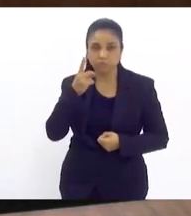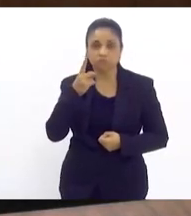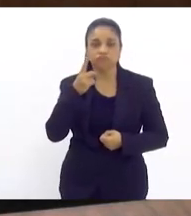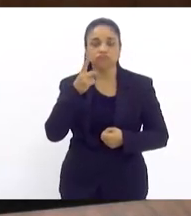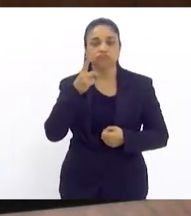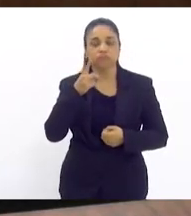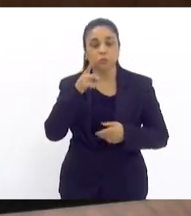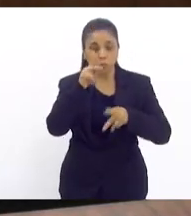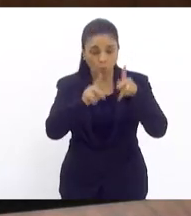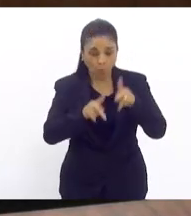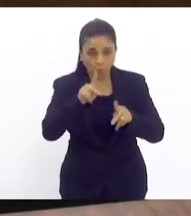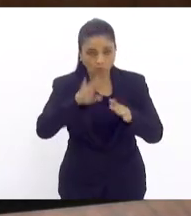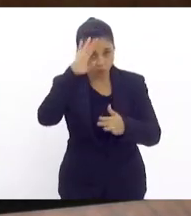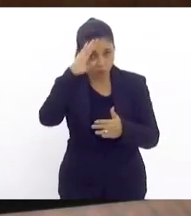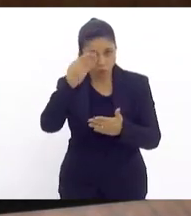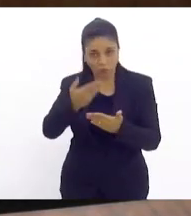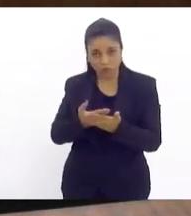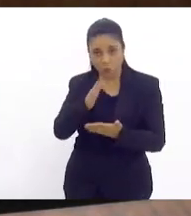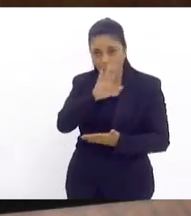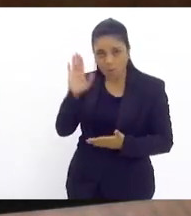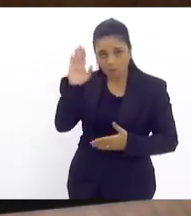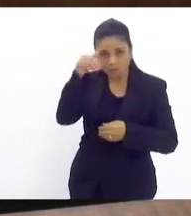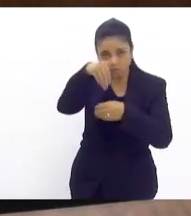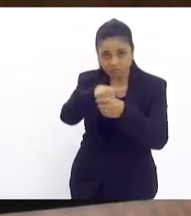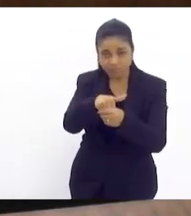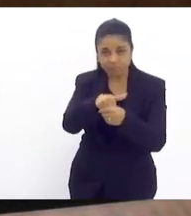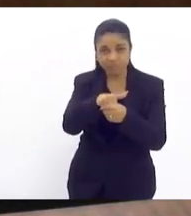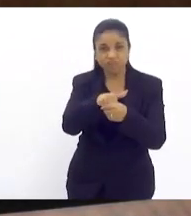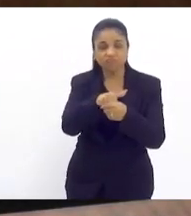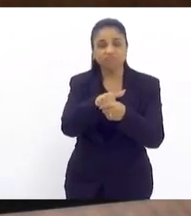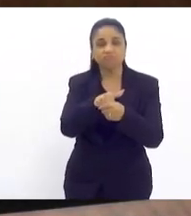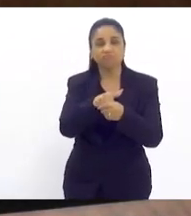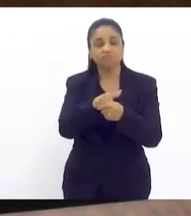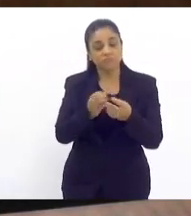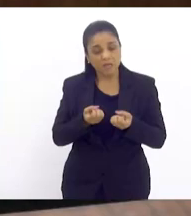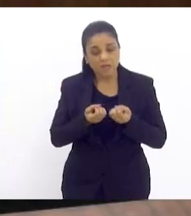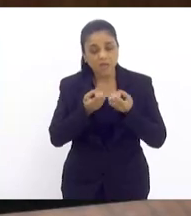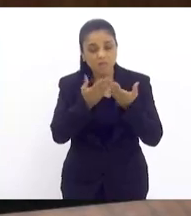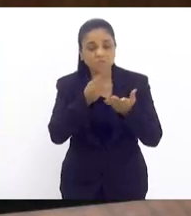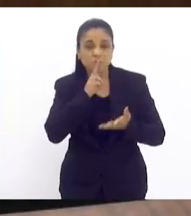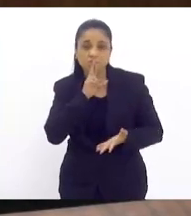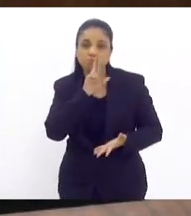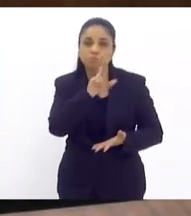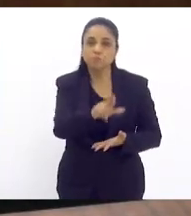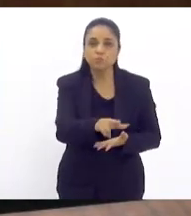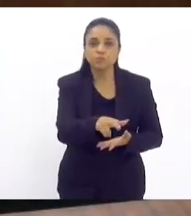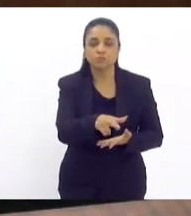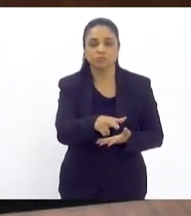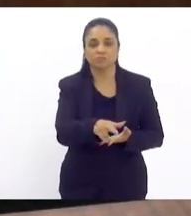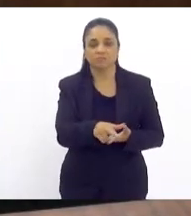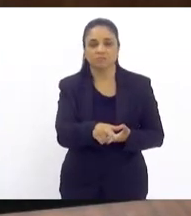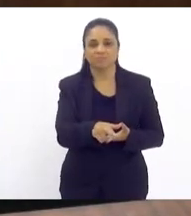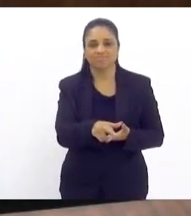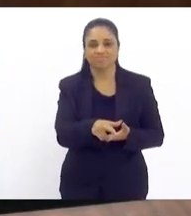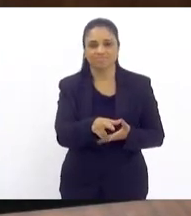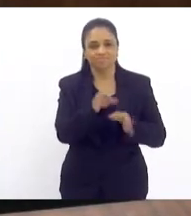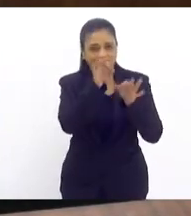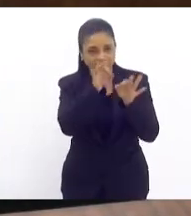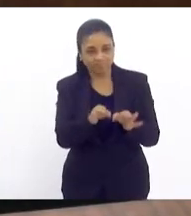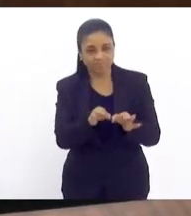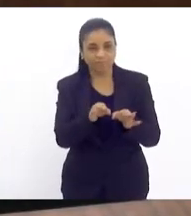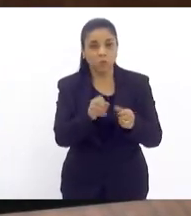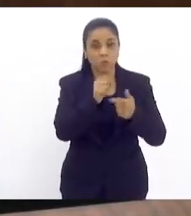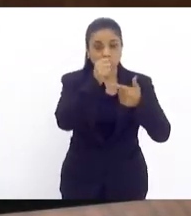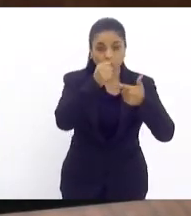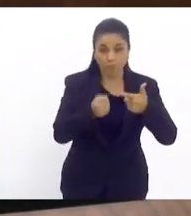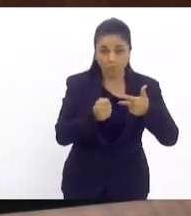nos confiaram o mandato posso efetivamente receber uma resposta célere do Poder Executivo